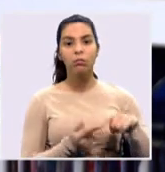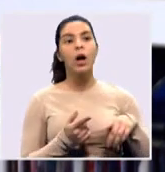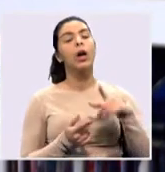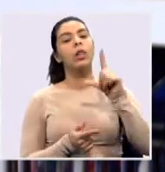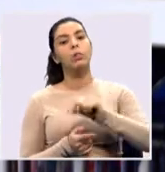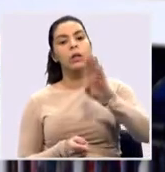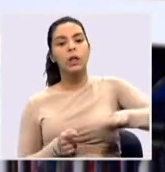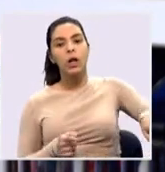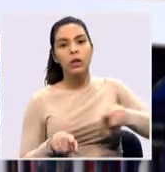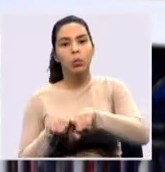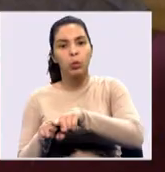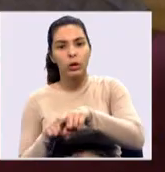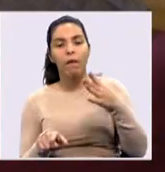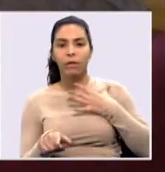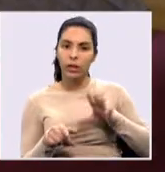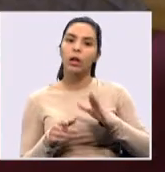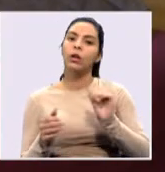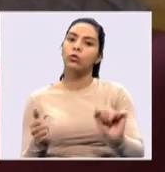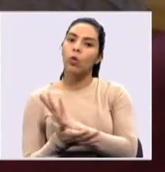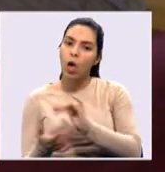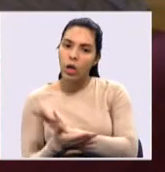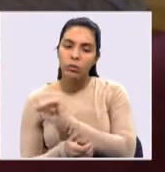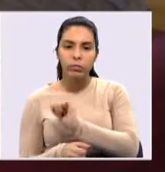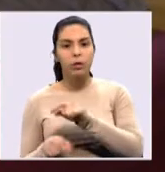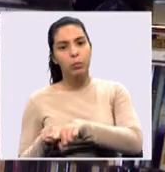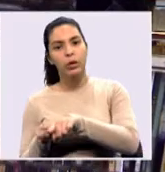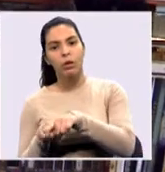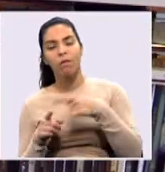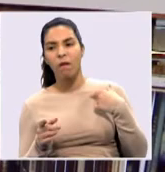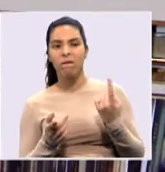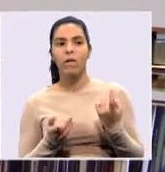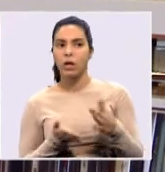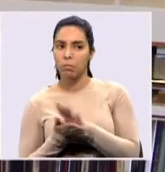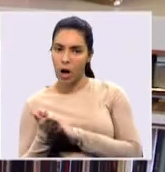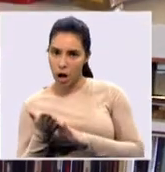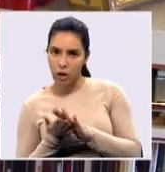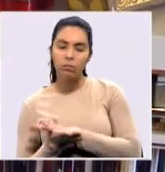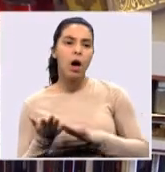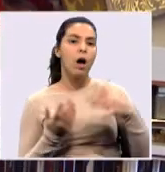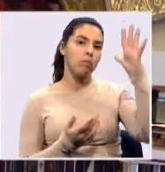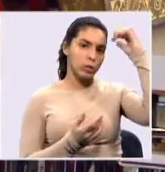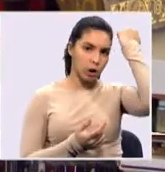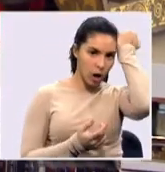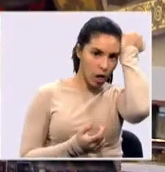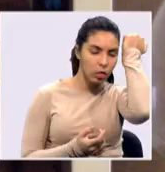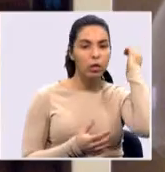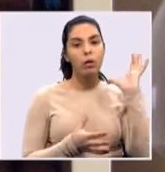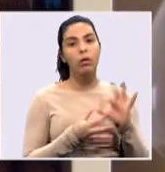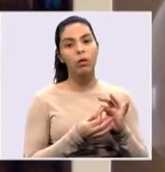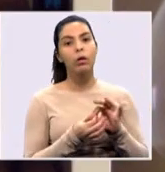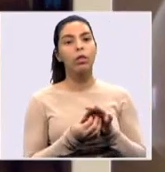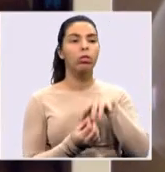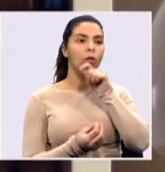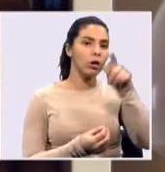mestrado em ciência política porque queria fazer jornalismo político e achei que me faltavam bases para o fazer. Quando estava